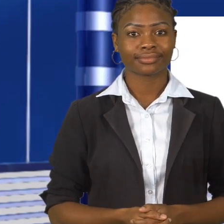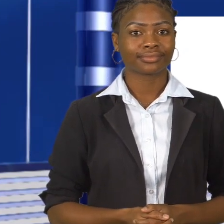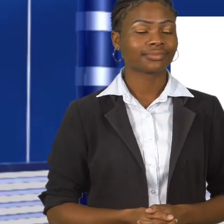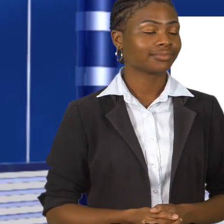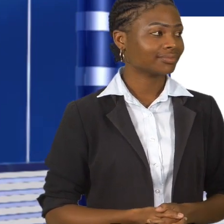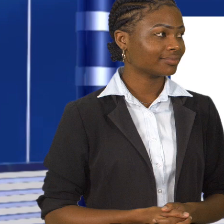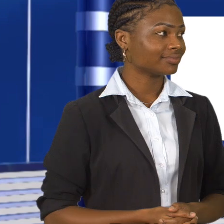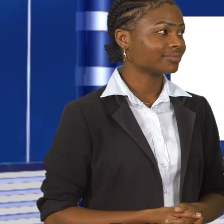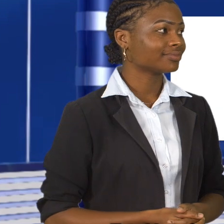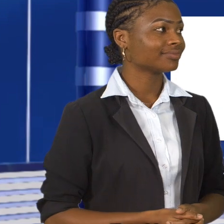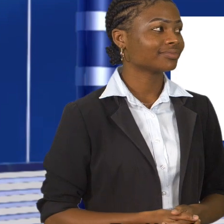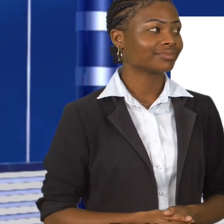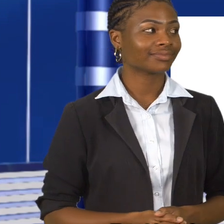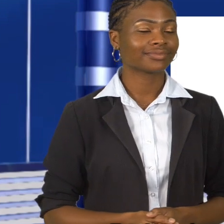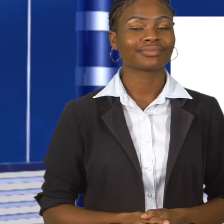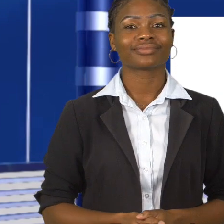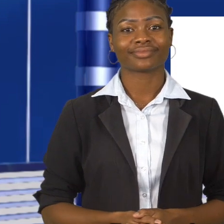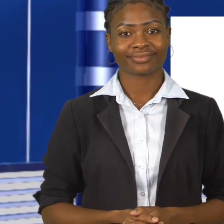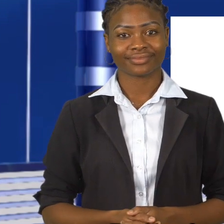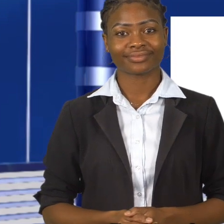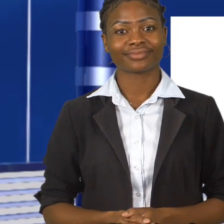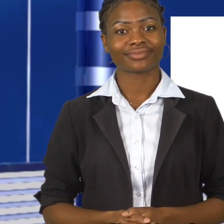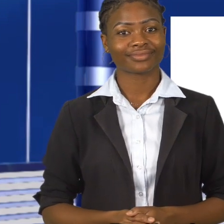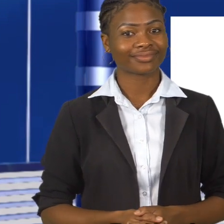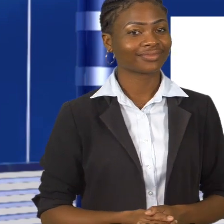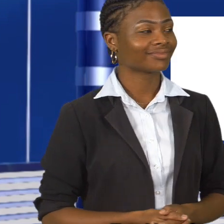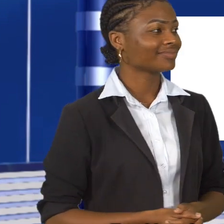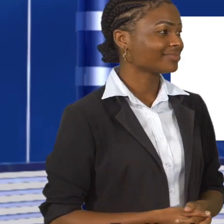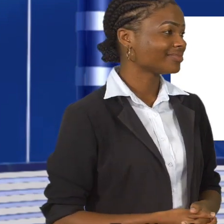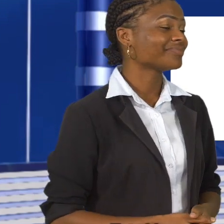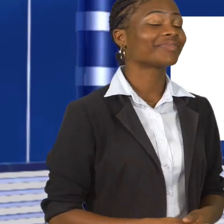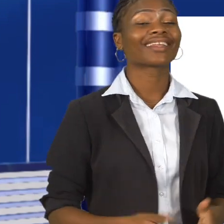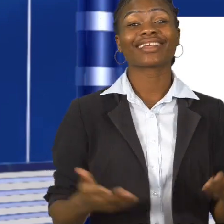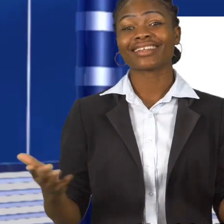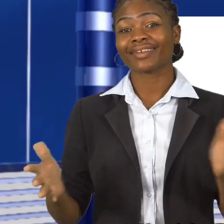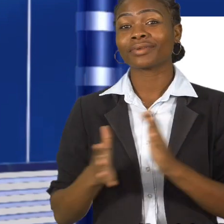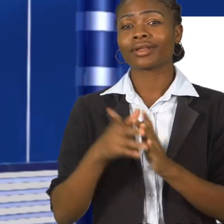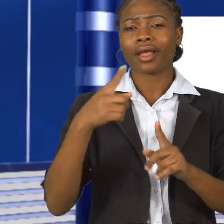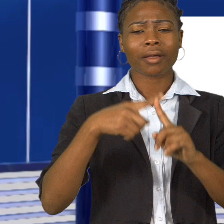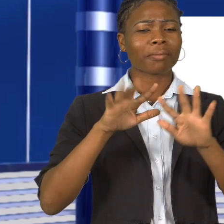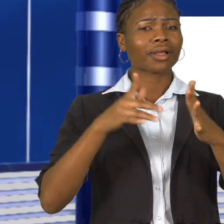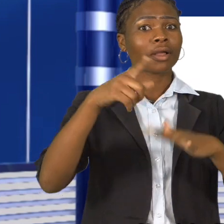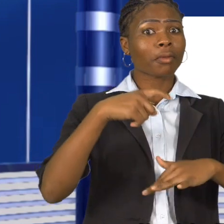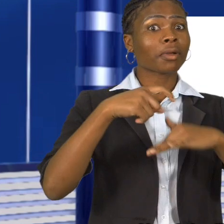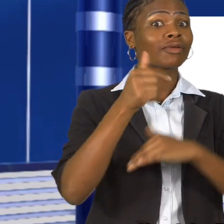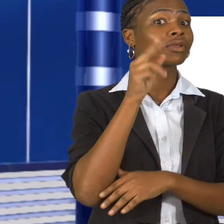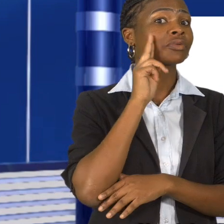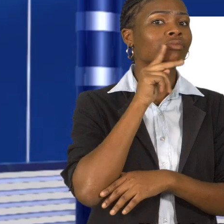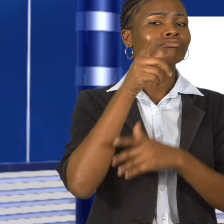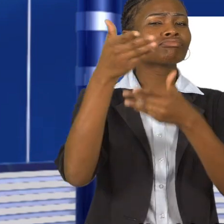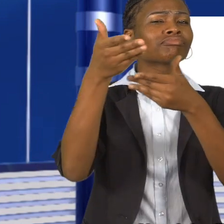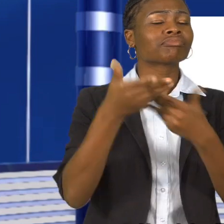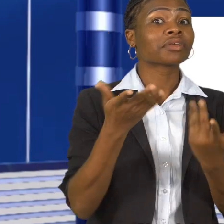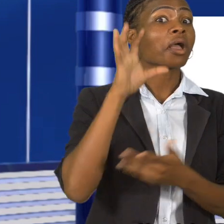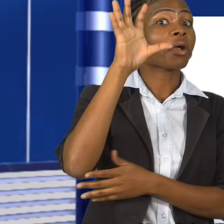Escolares. Este bloco é reservado ao espaço Mais Vida e à aula de língua de sinais de Moçambique. Na rubrica Mais Vida desta semana, a TV